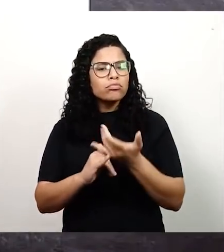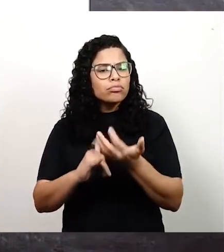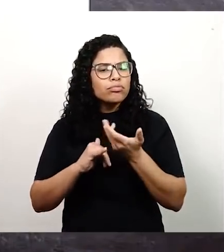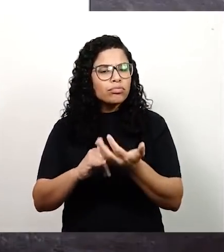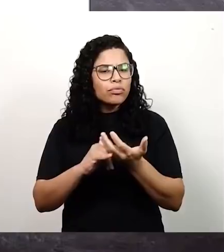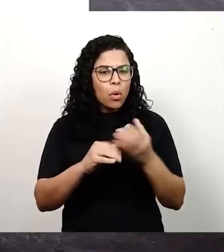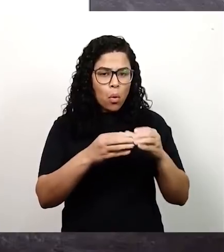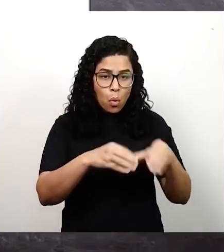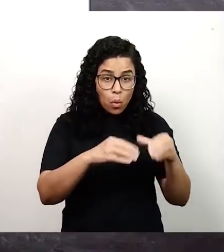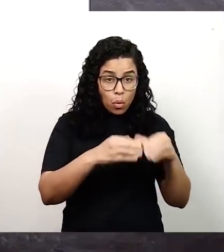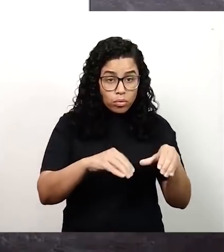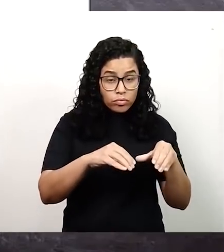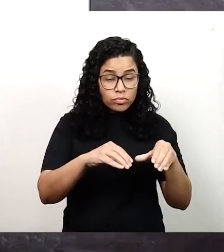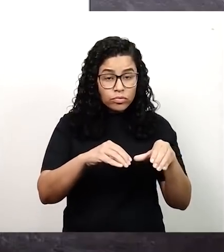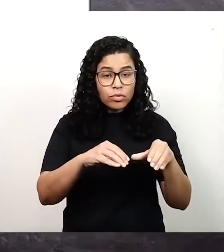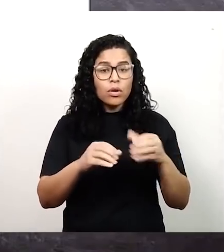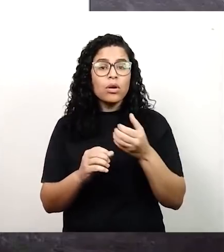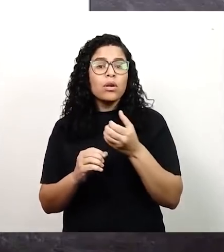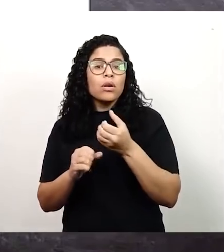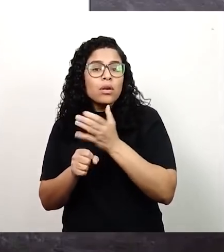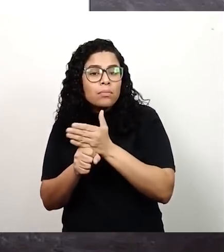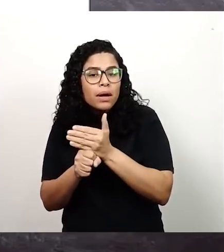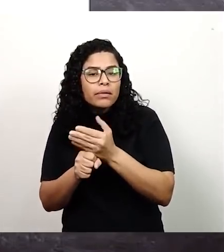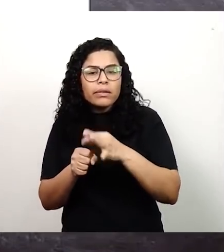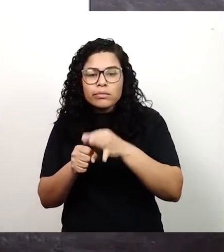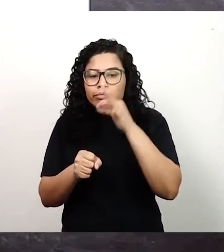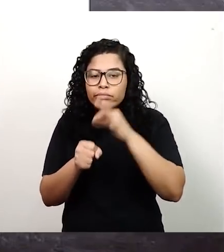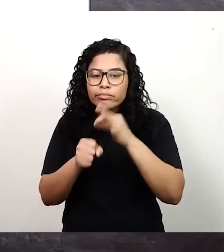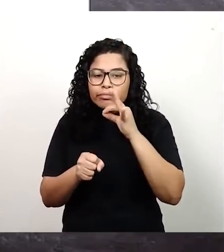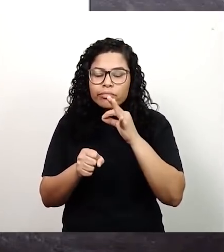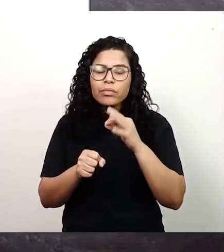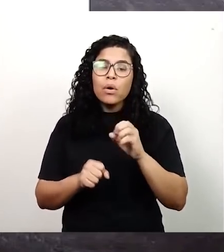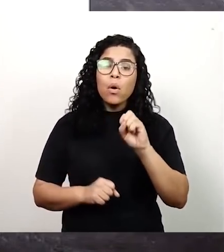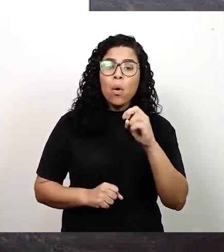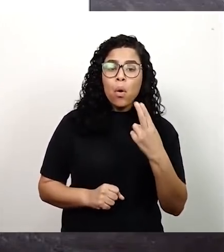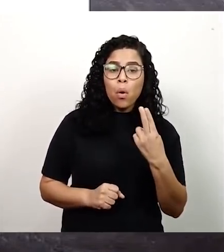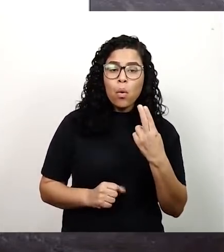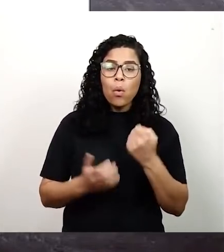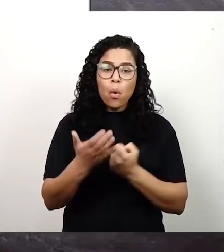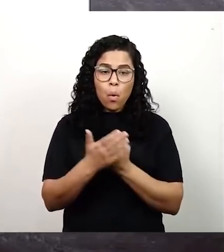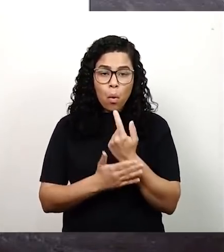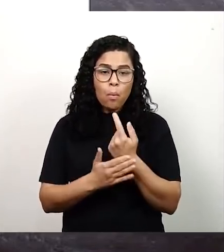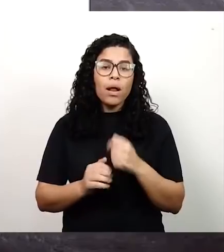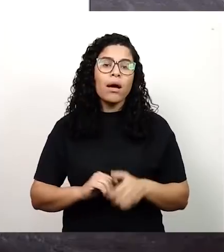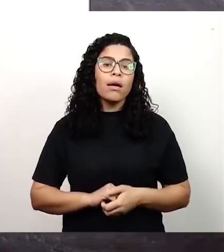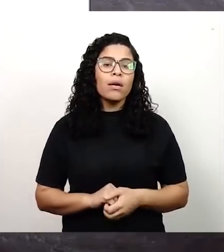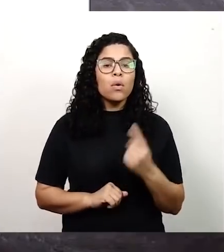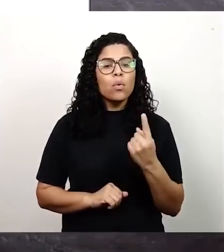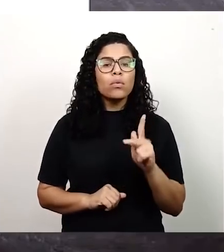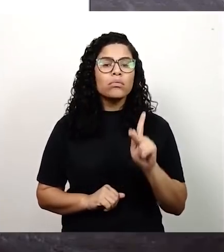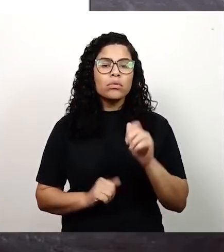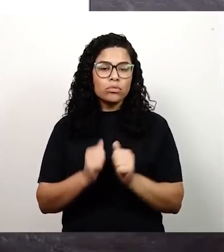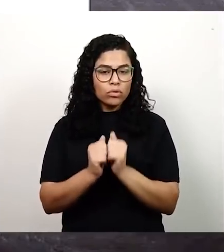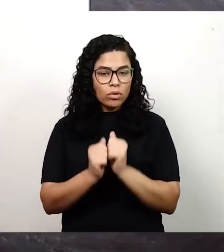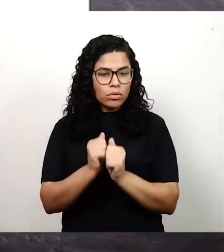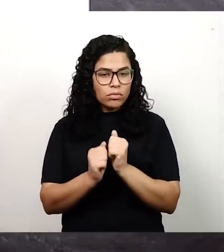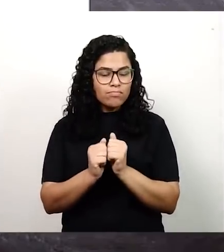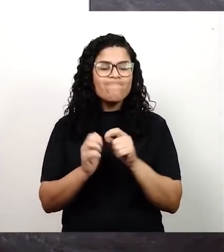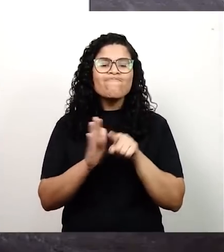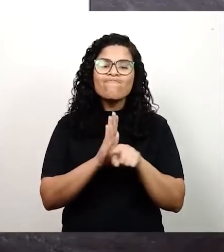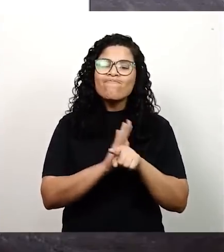batatas fritas? Em comprar 1 quilo de arroz? São perguntas bastante comuns na nossa vida.